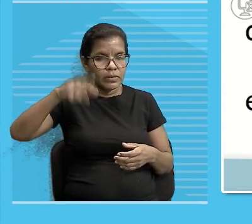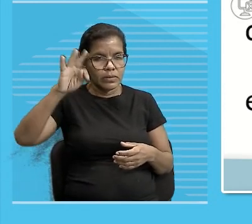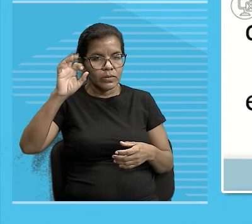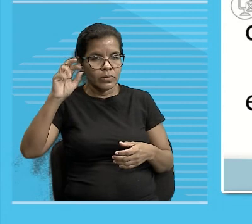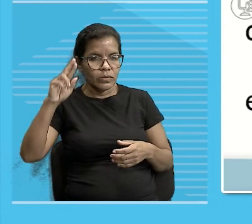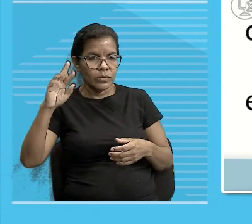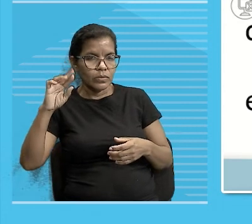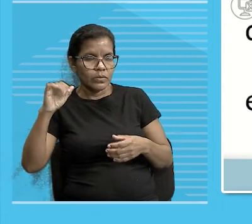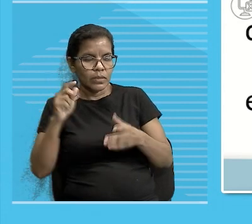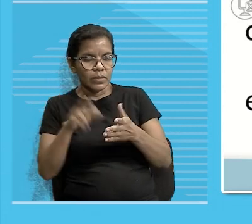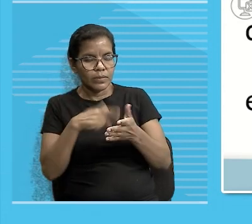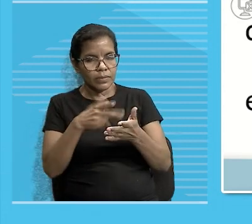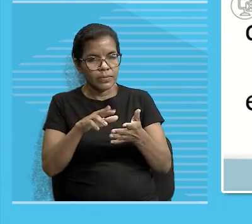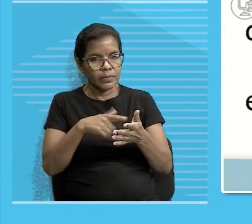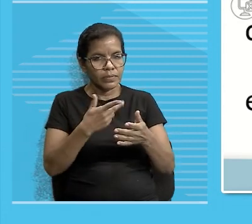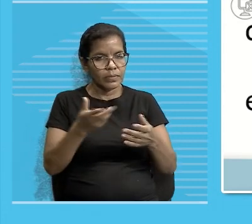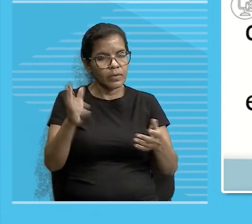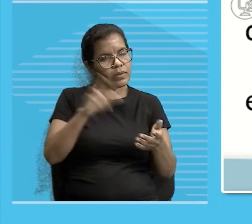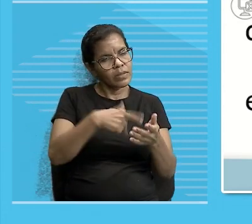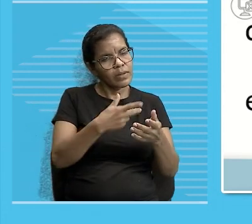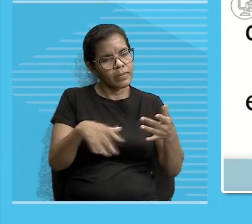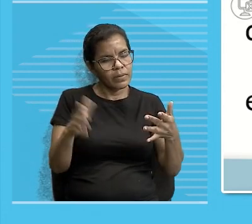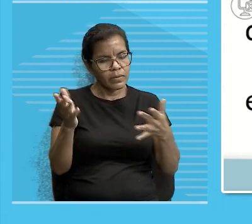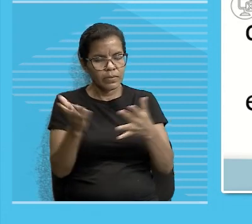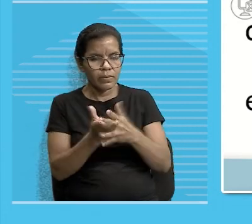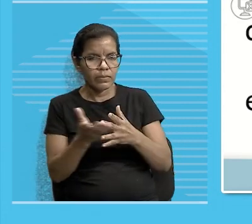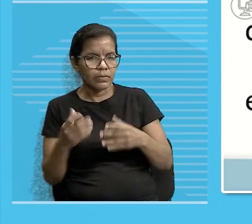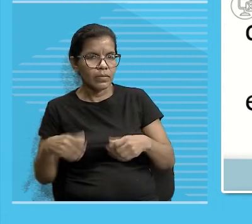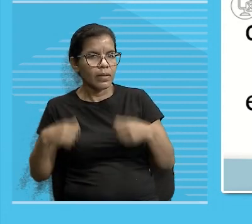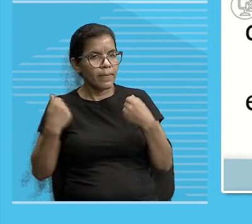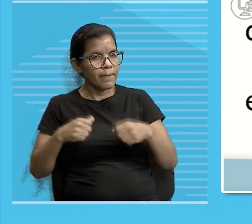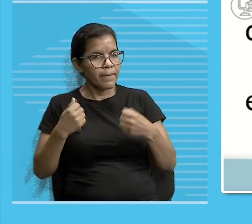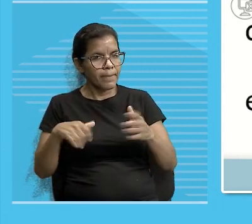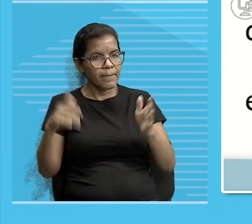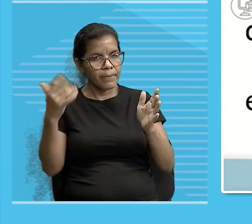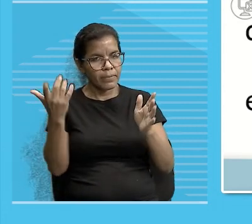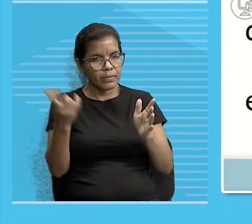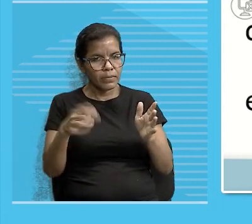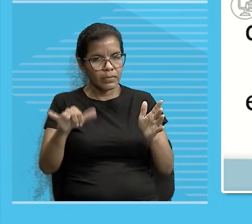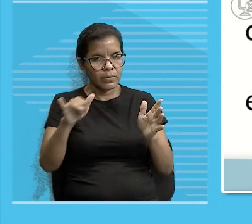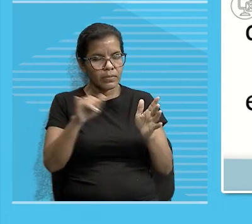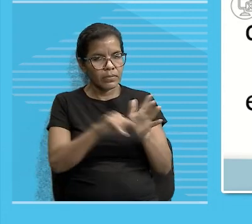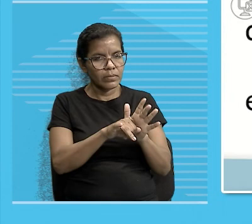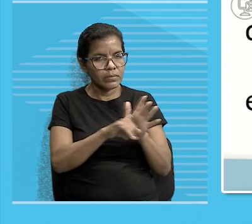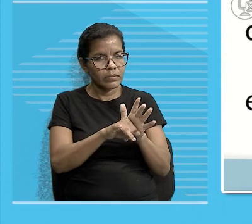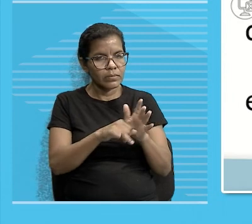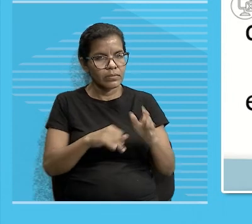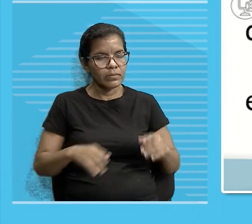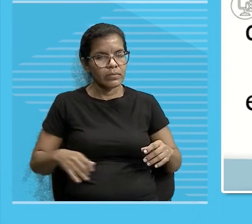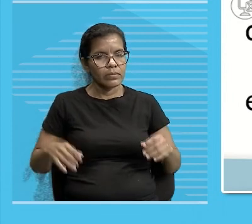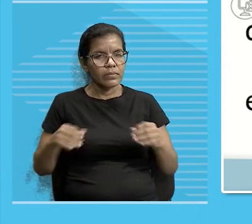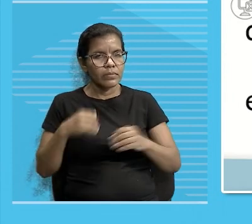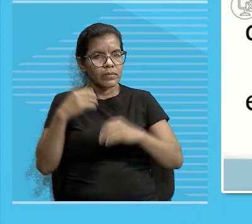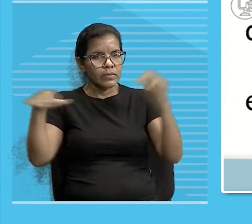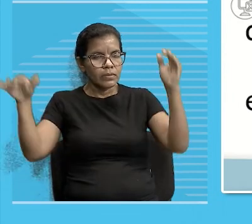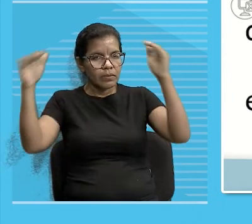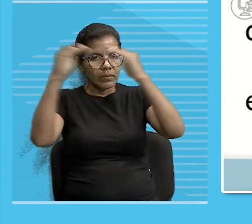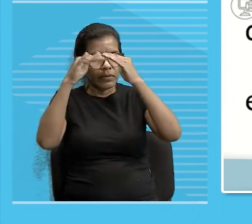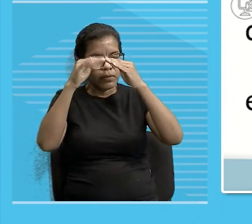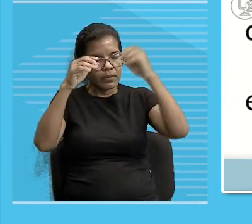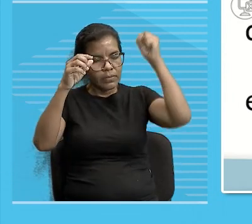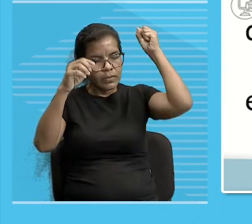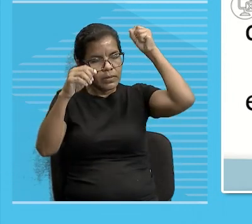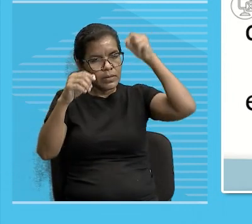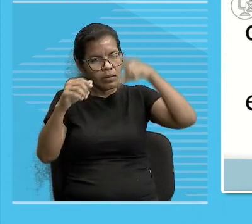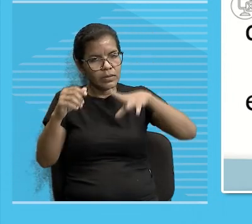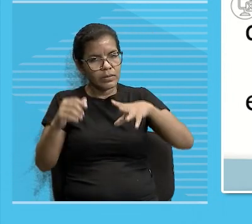gente pode identificar obedecendo alguns padrões. E nós vimos que uma luz incide diretamente sobre